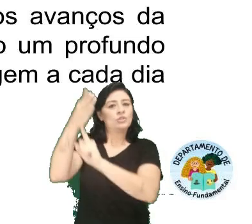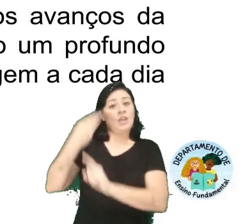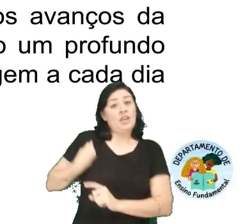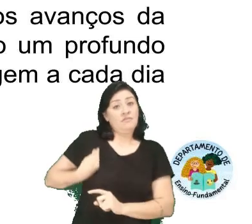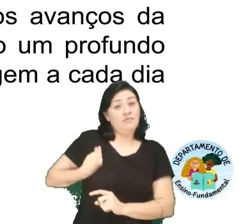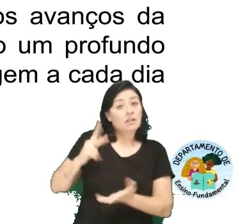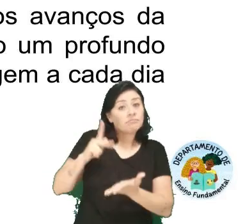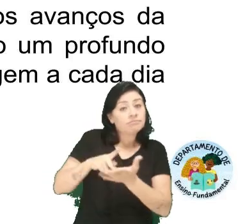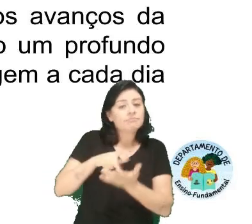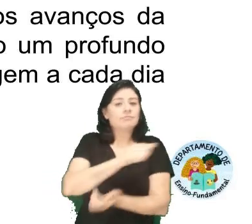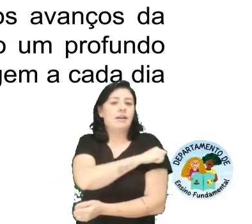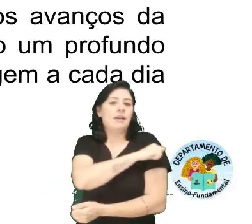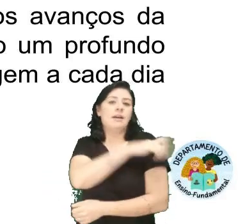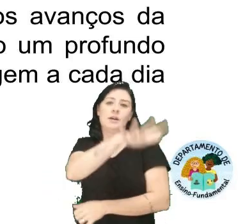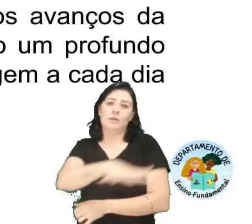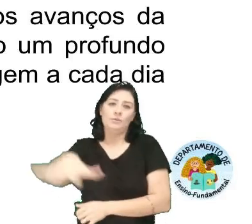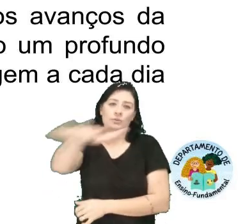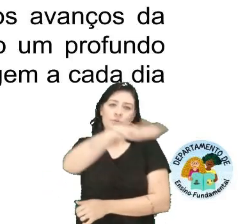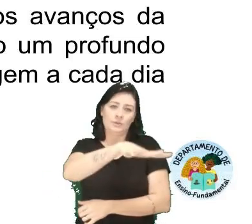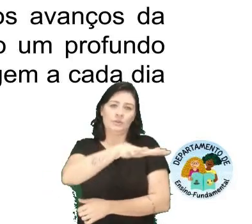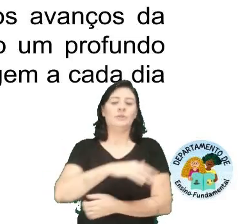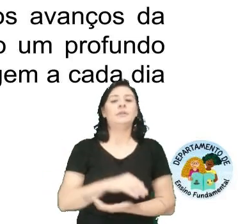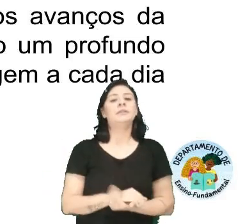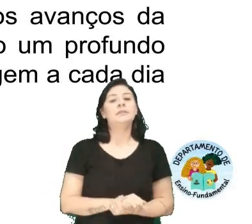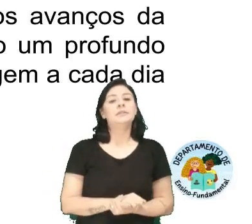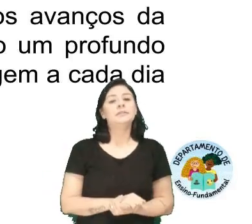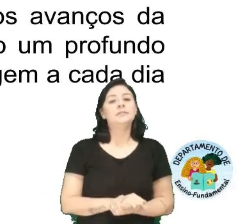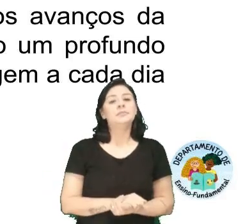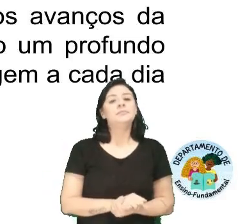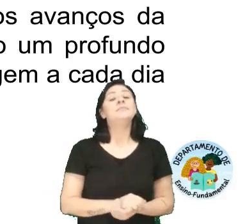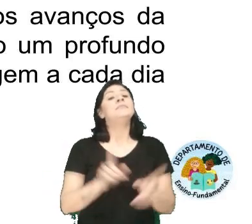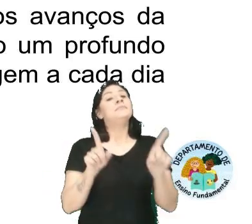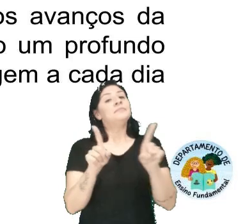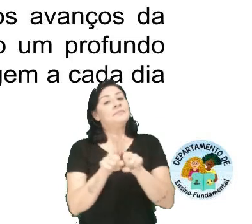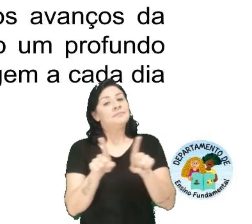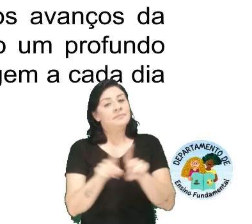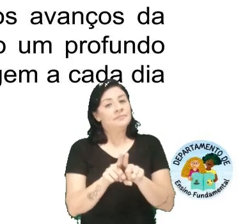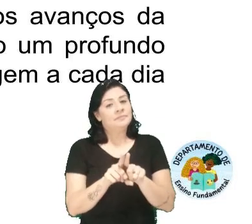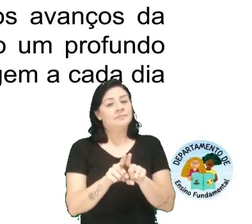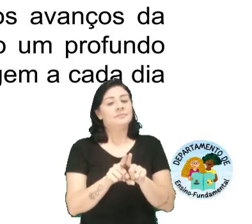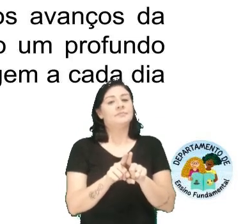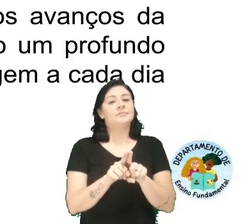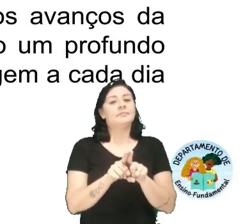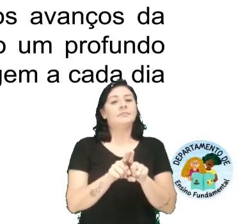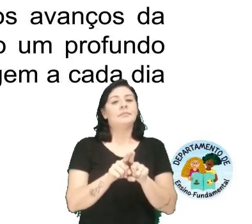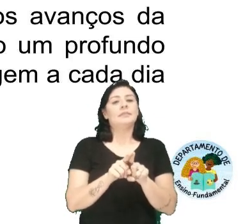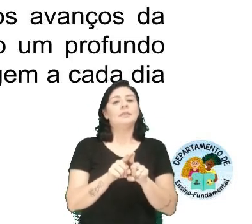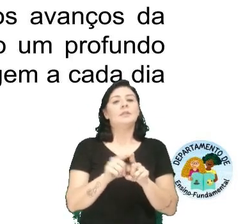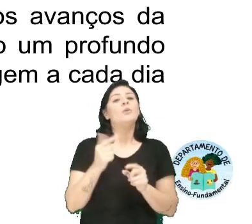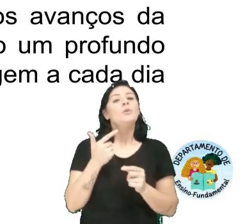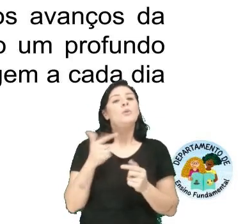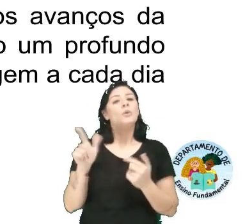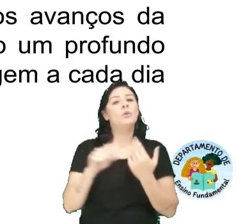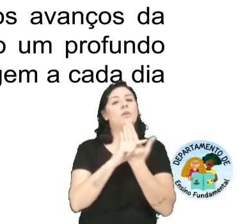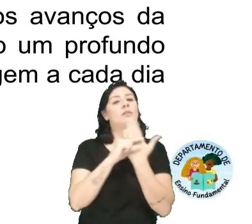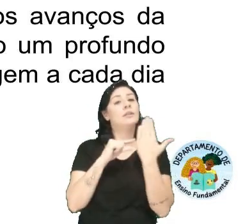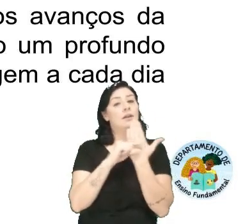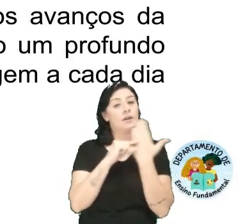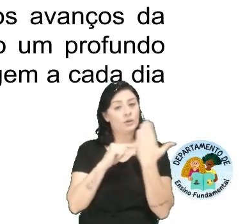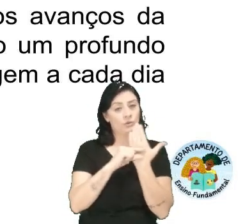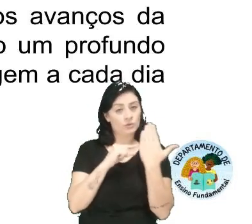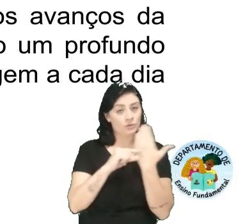realidade do estudante, tá? E assim também a Maria Elizabeth